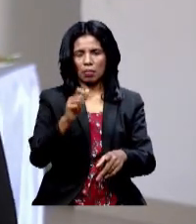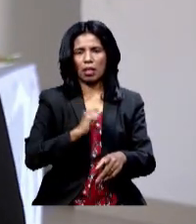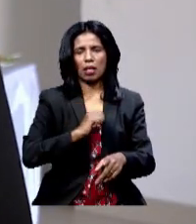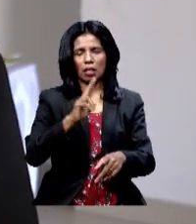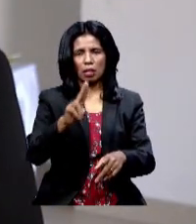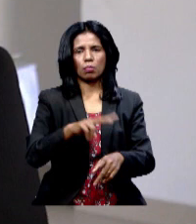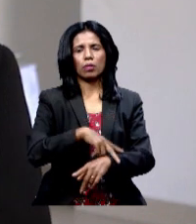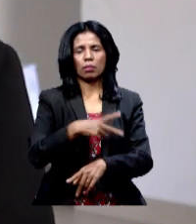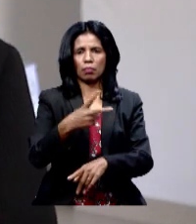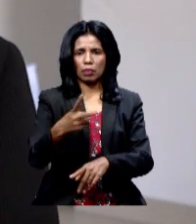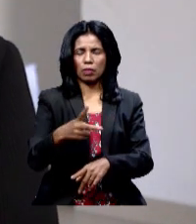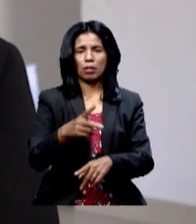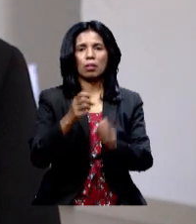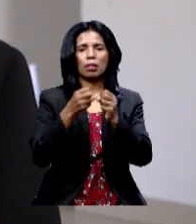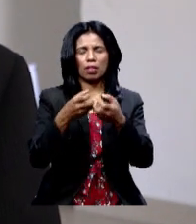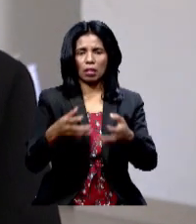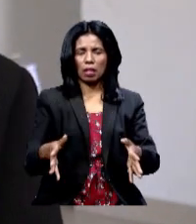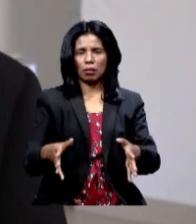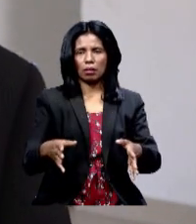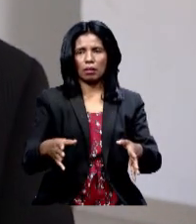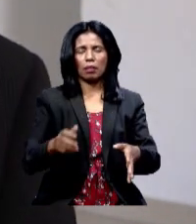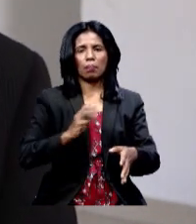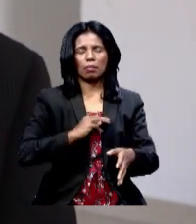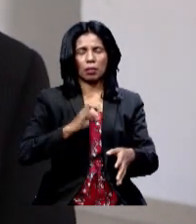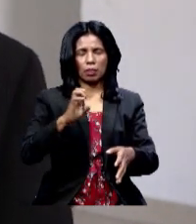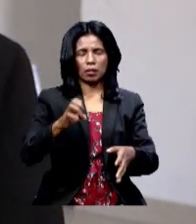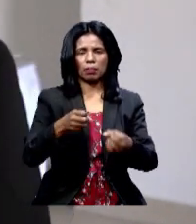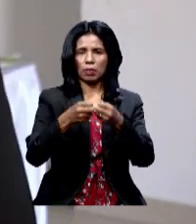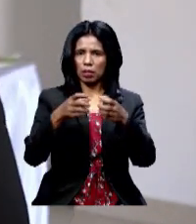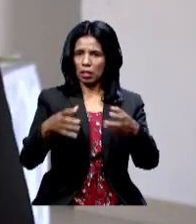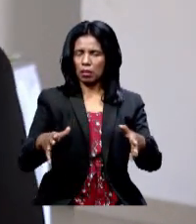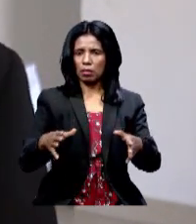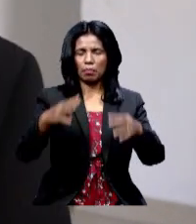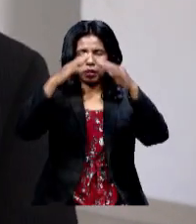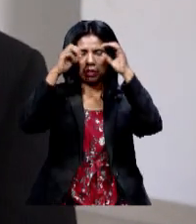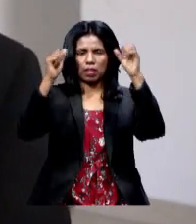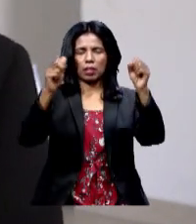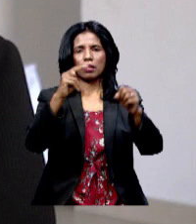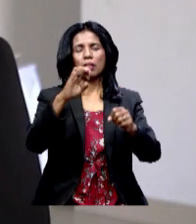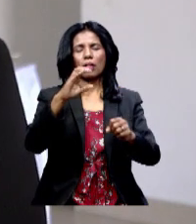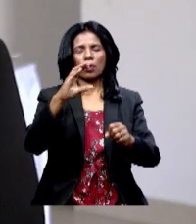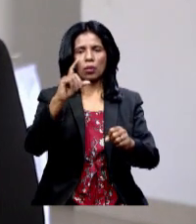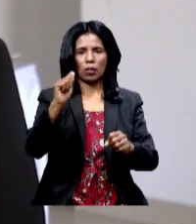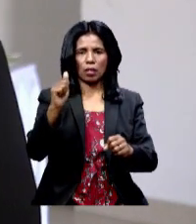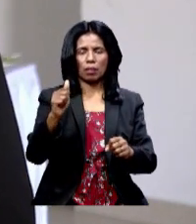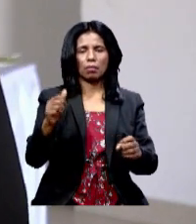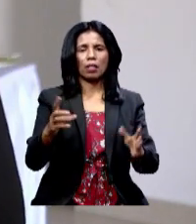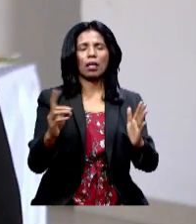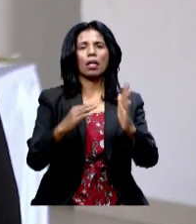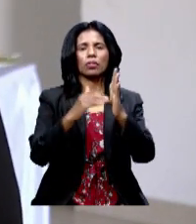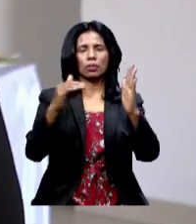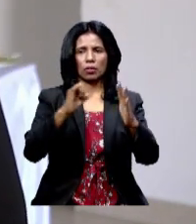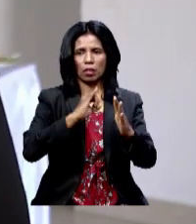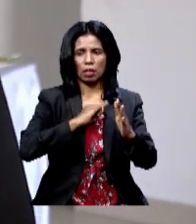monuana, então o presidente Nicolau Tunus e aí leu, nem mais soro hau e momento na hau maga comandante